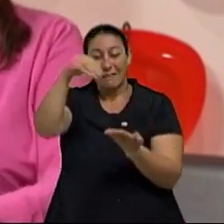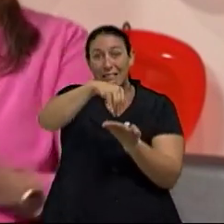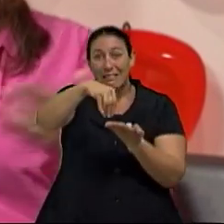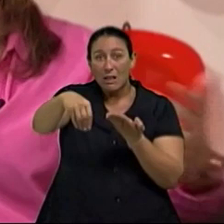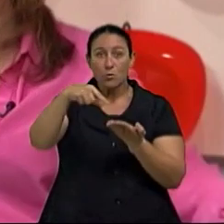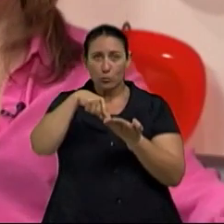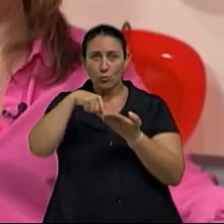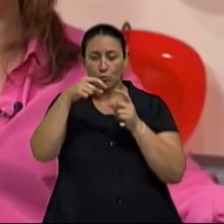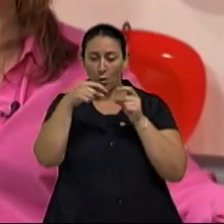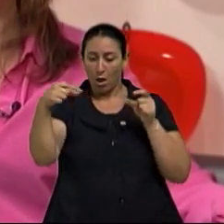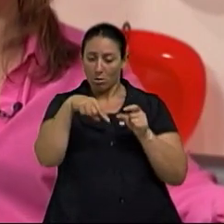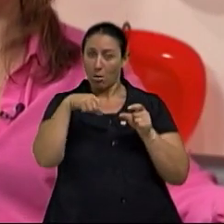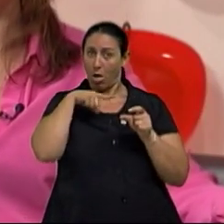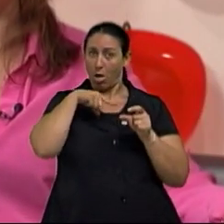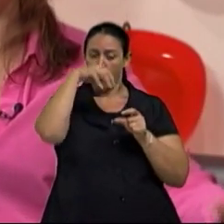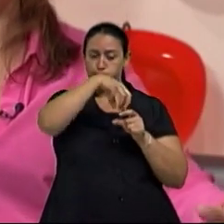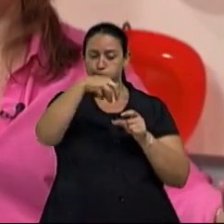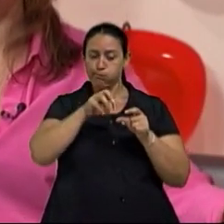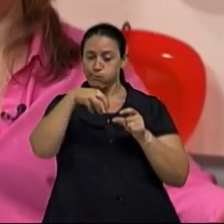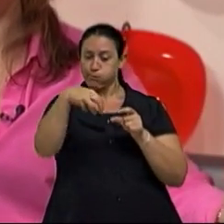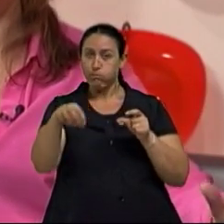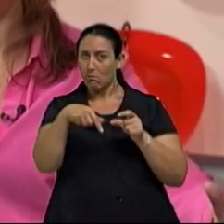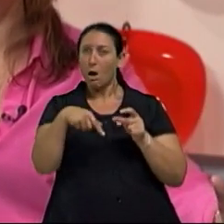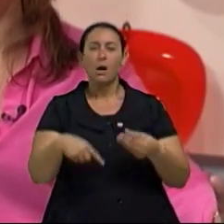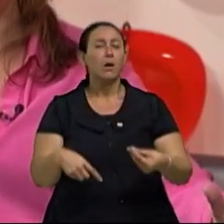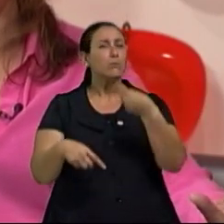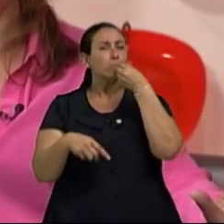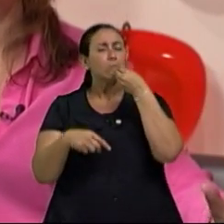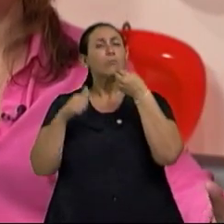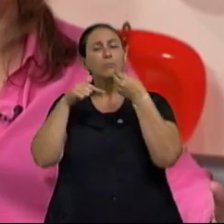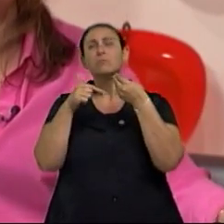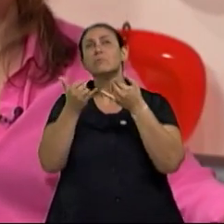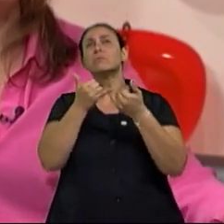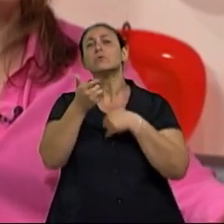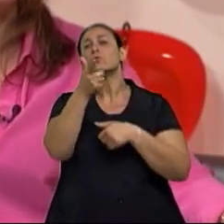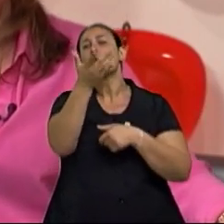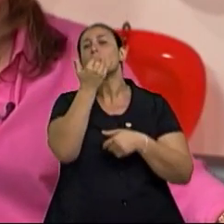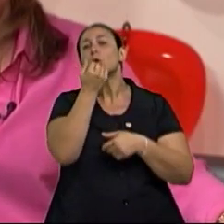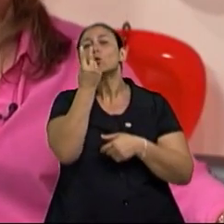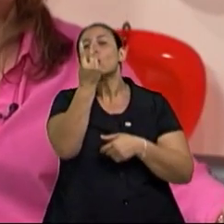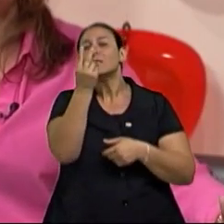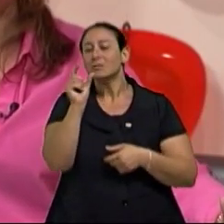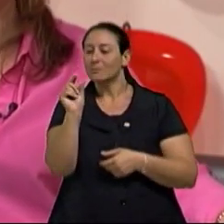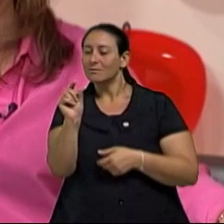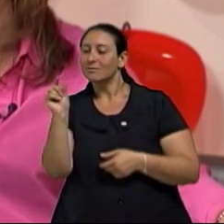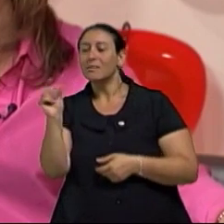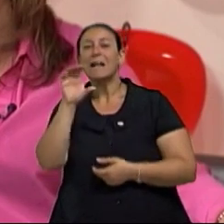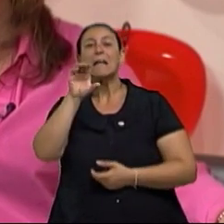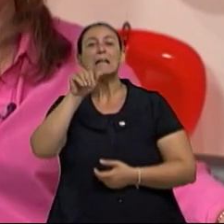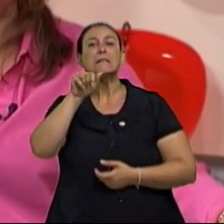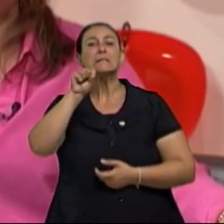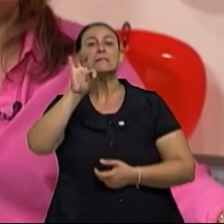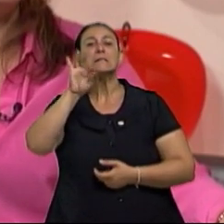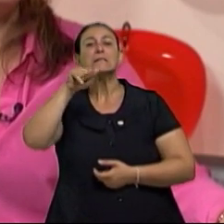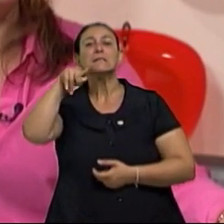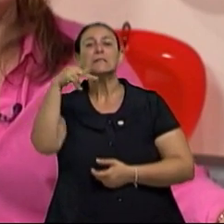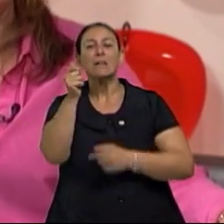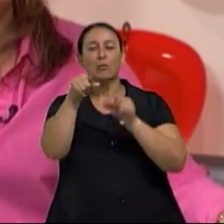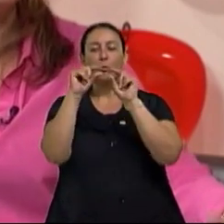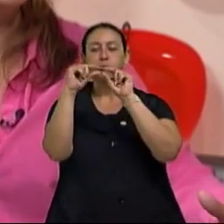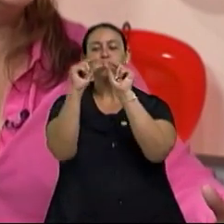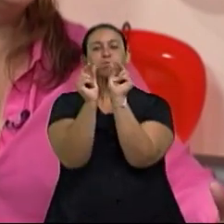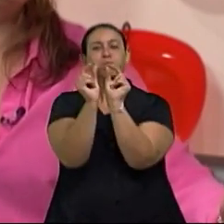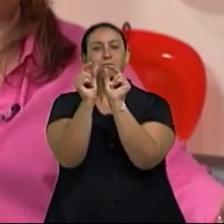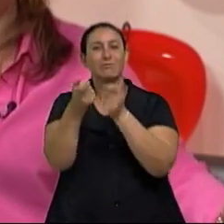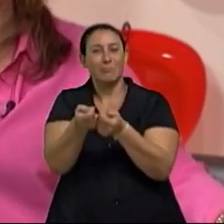benefícios. Não tem pesquisa dizendo, comer duas castanhas do Pará por dia para suprir